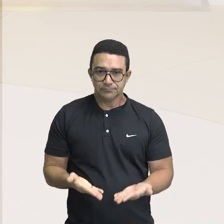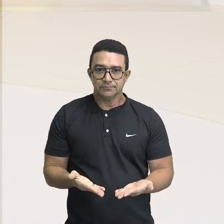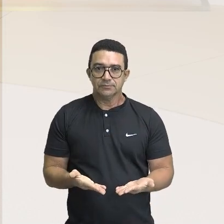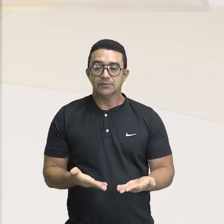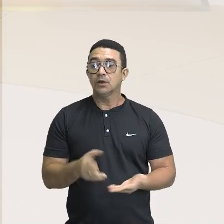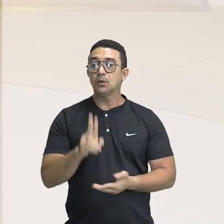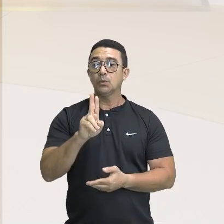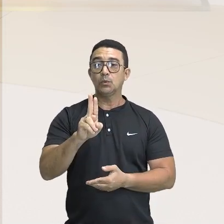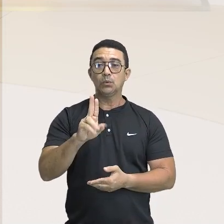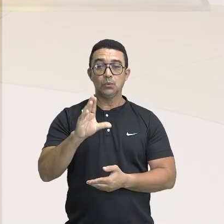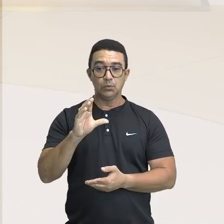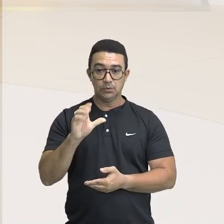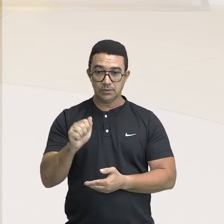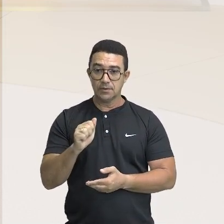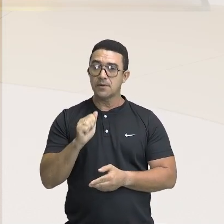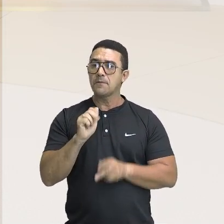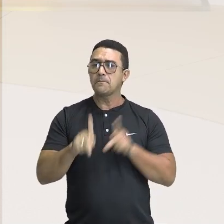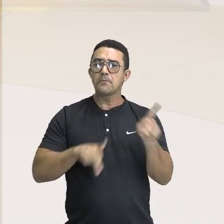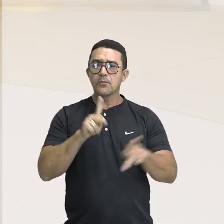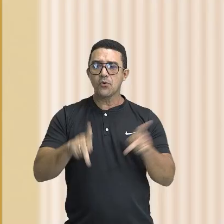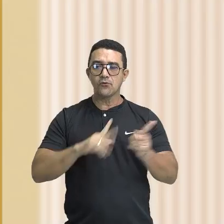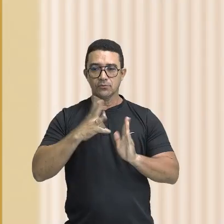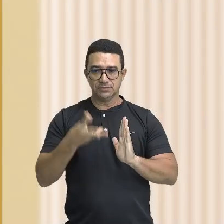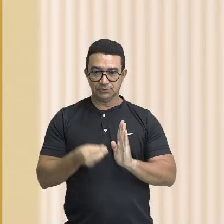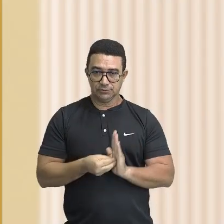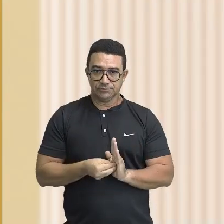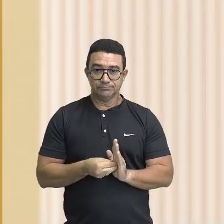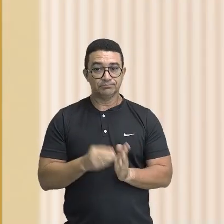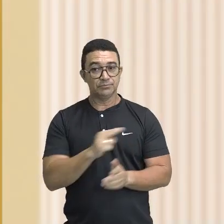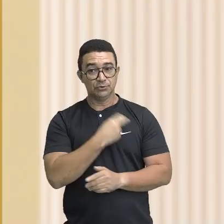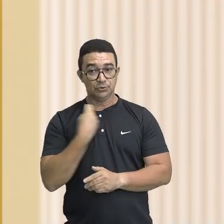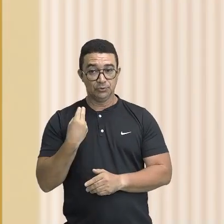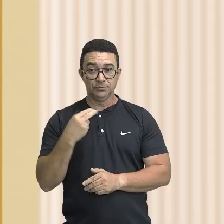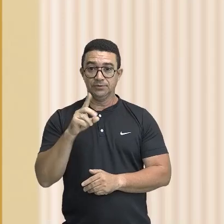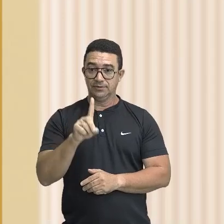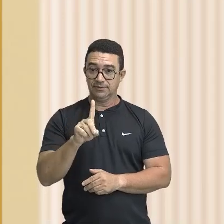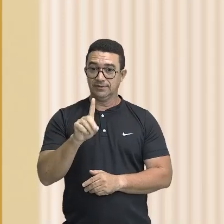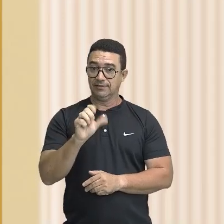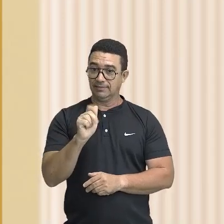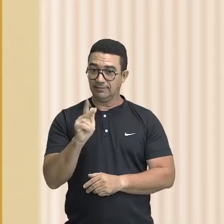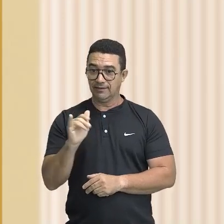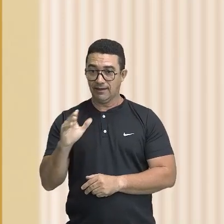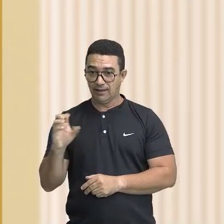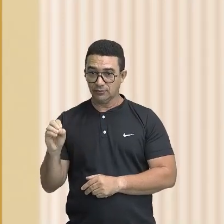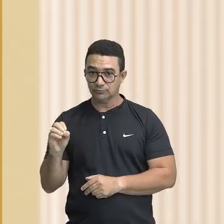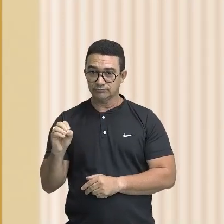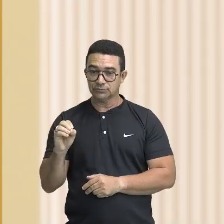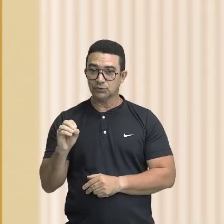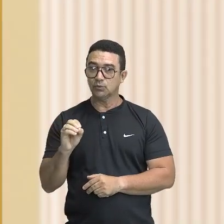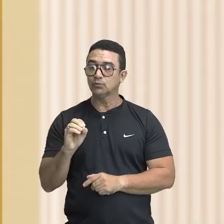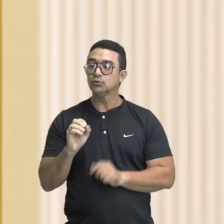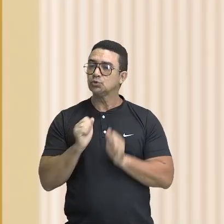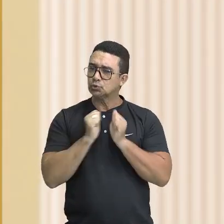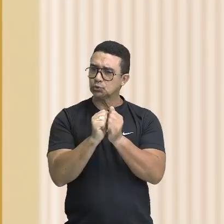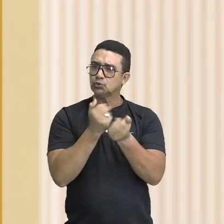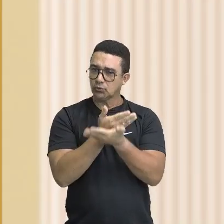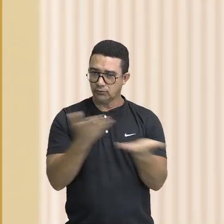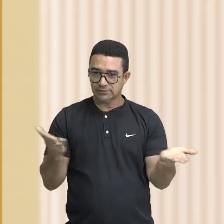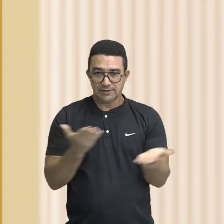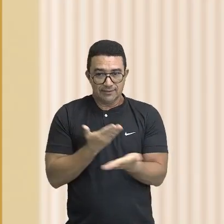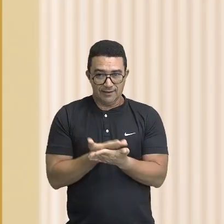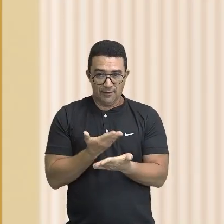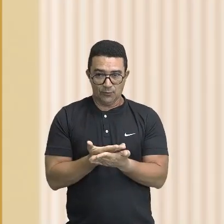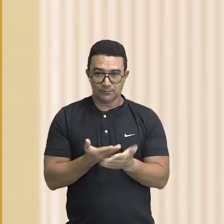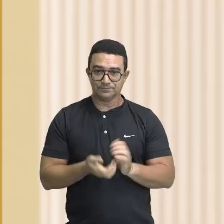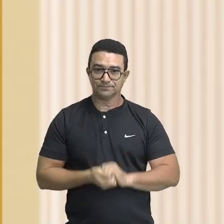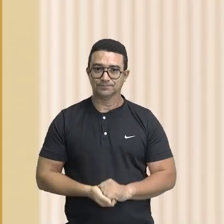nossa UCA Povos Amazônidas. Eu sou o professor Dário Pinheiro e vou ficar com vocês nesta